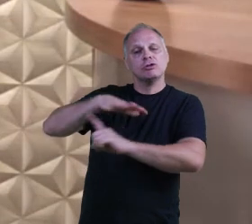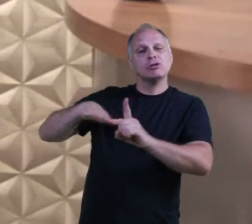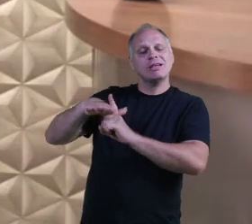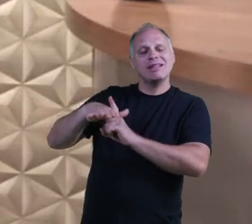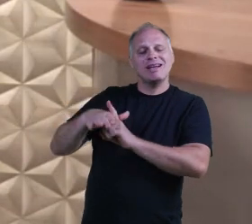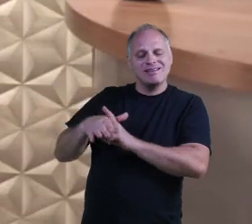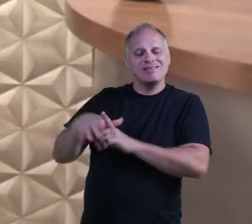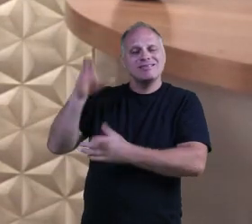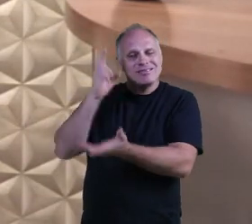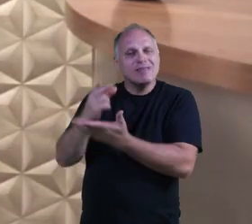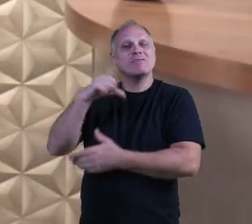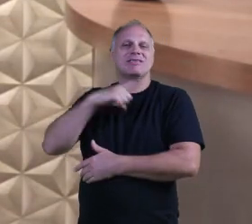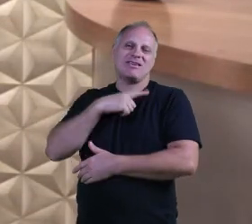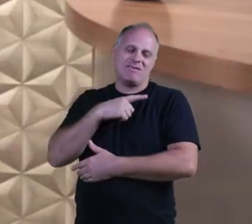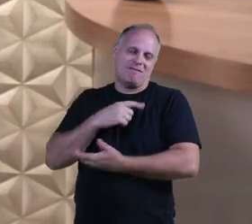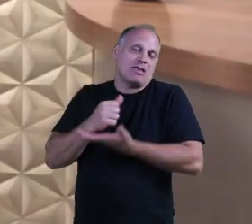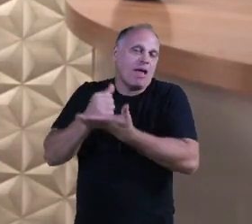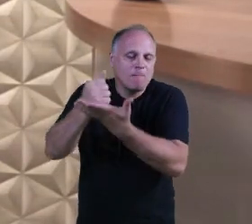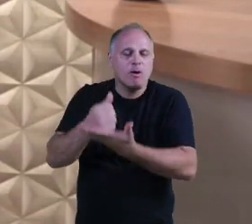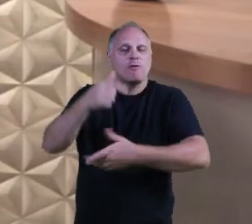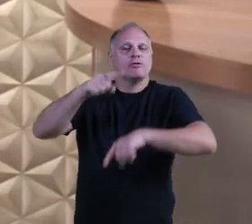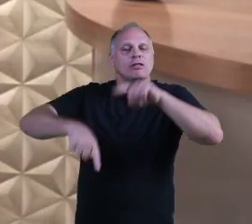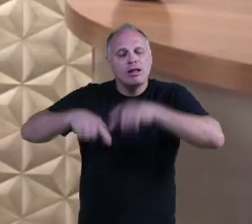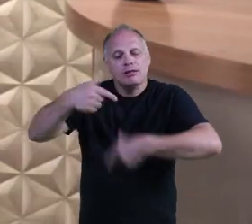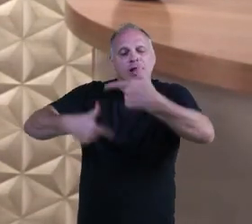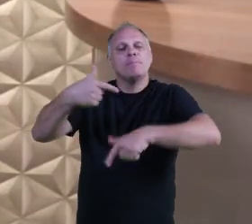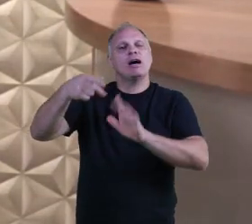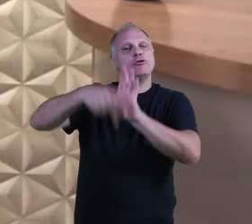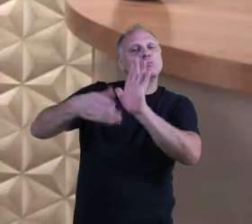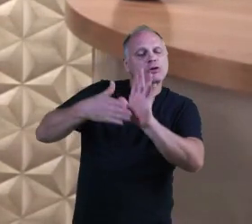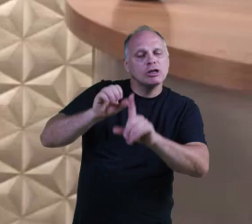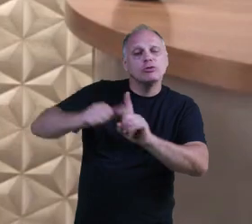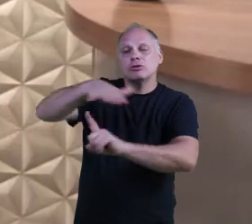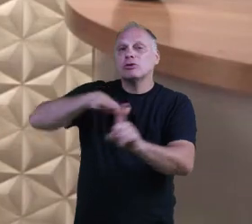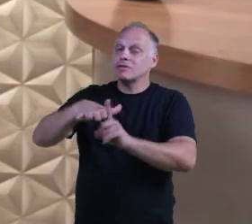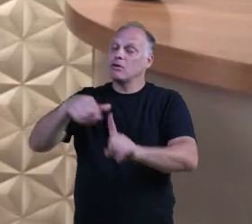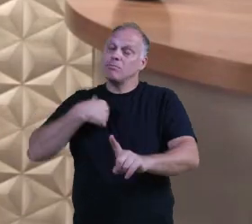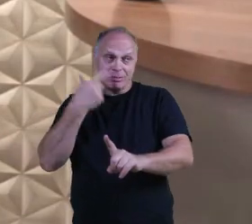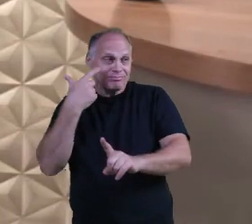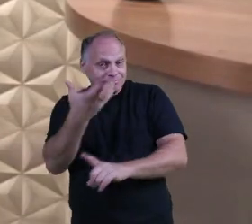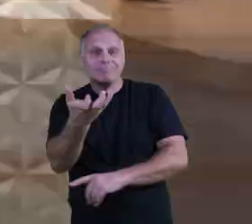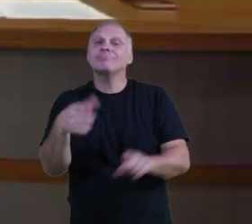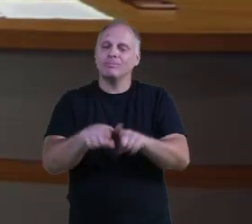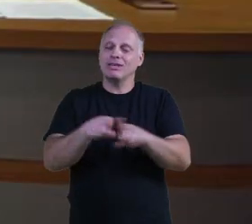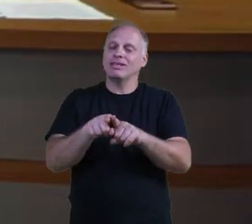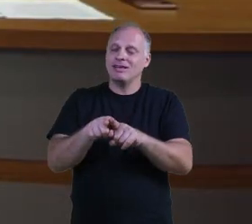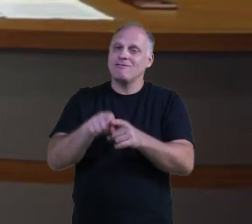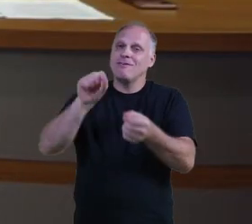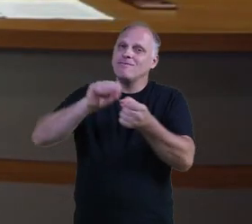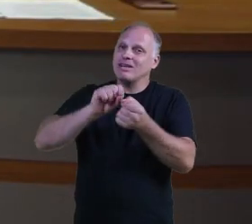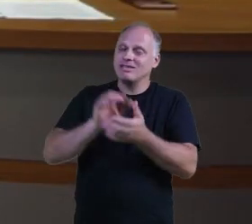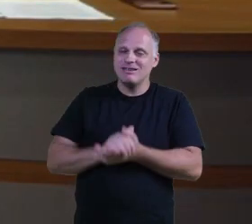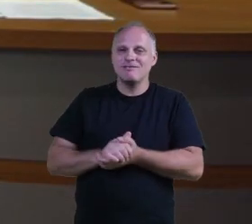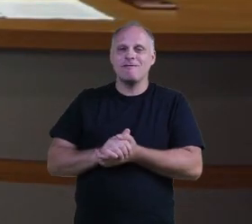andando, vendo os detalhes tudo, né, e depois desse projeto eu continuar, né, trabalhando,